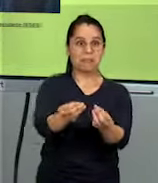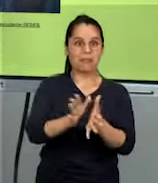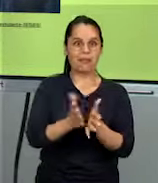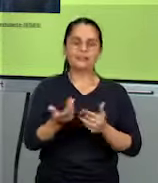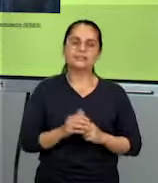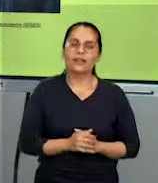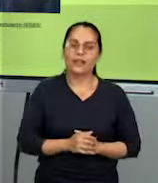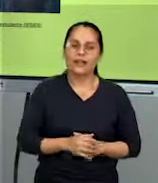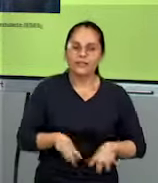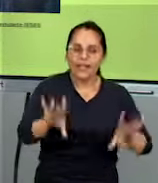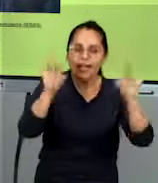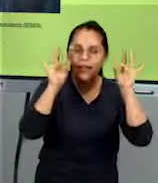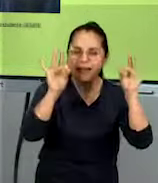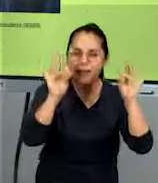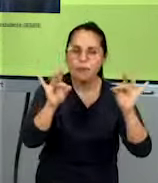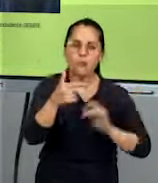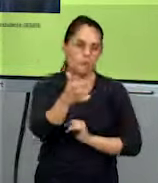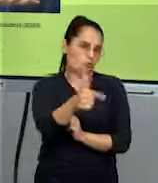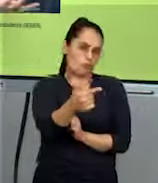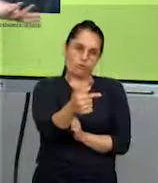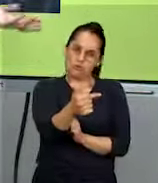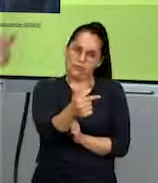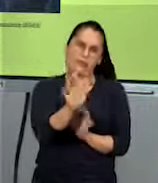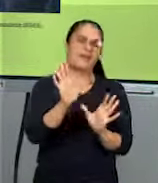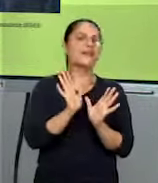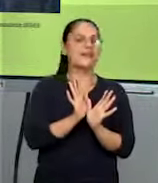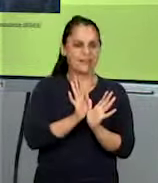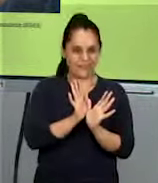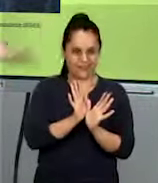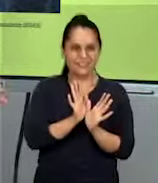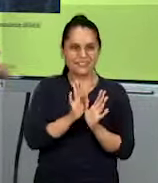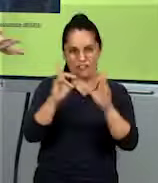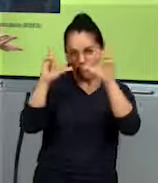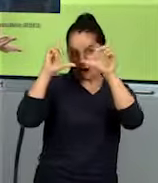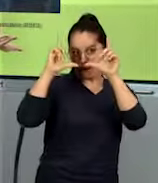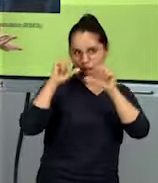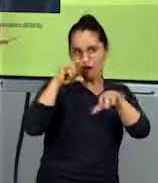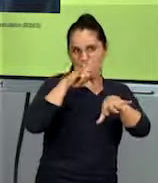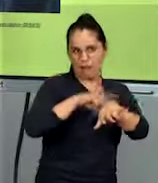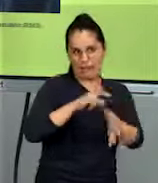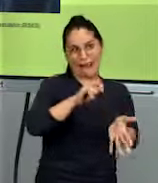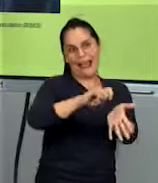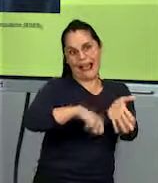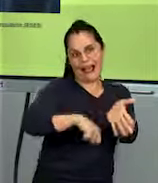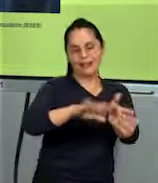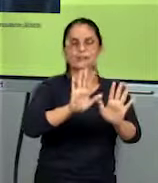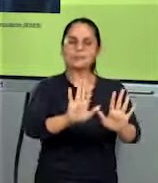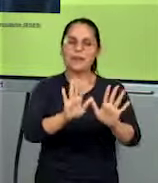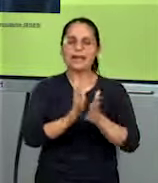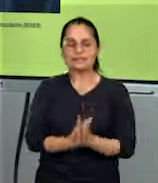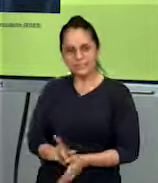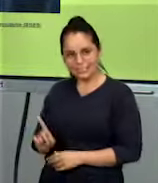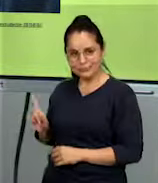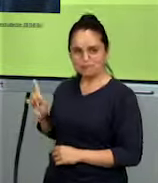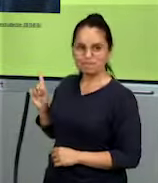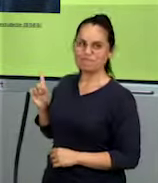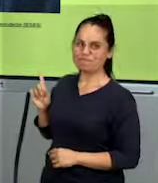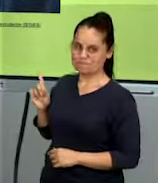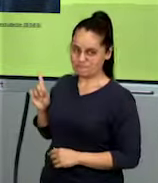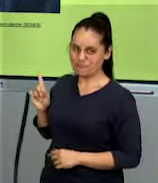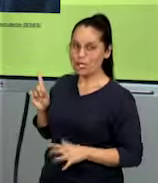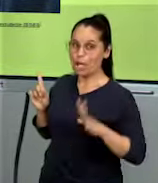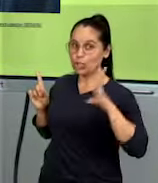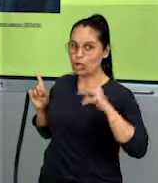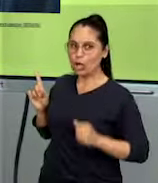muito glamour, não é muito chique assim, ninguém tirou foto dentro do banheiro. Mas na hora que estava todo mundo